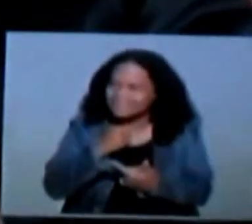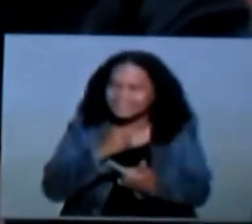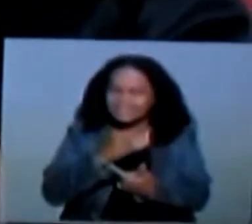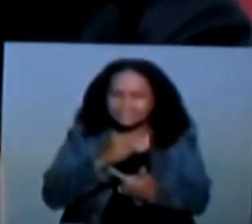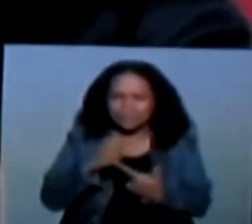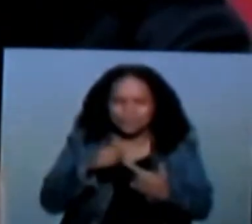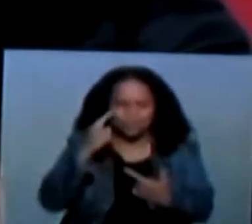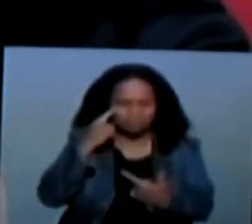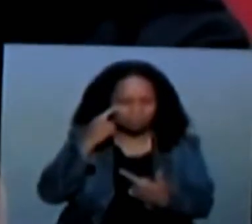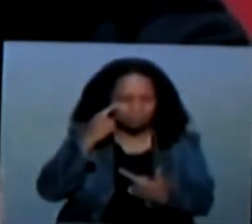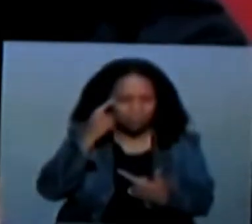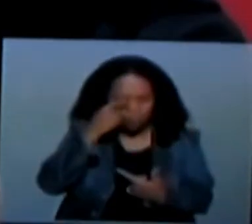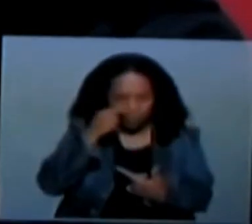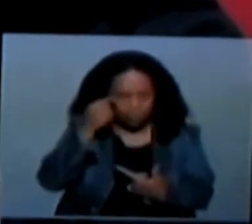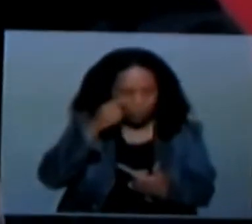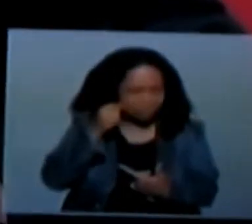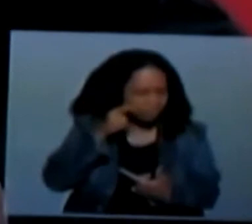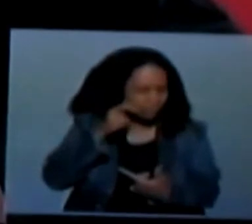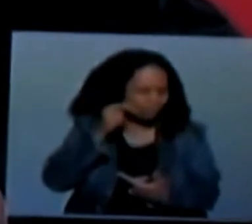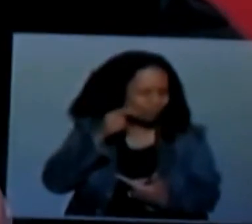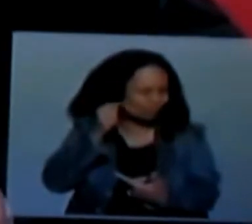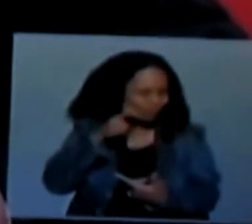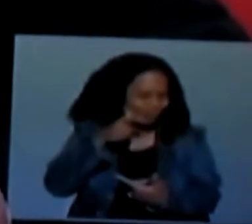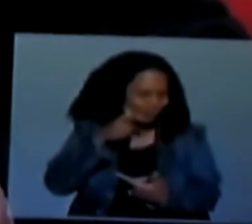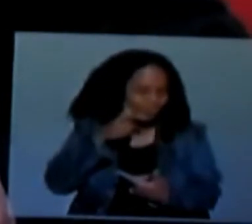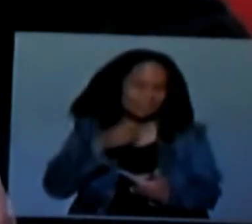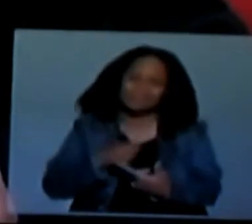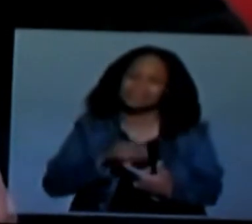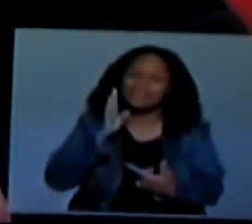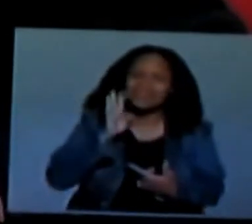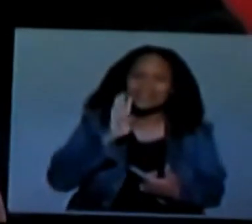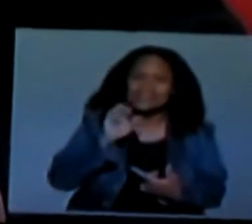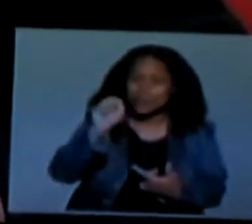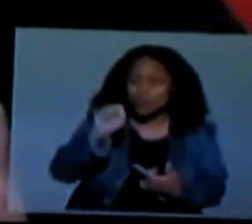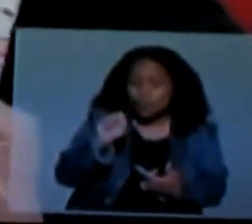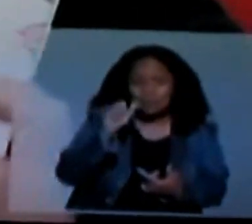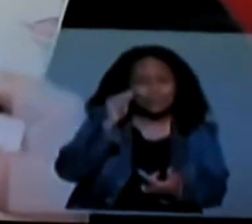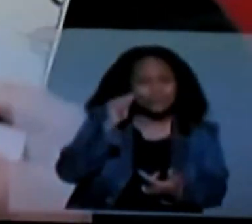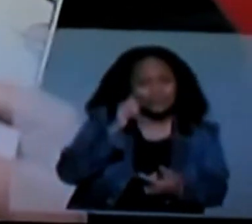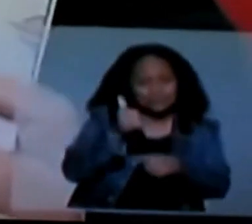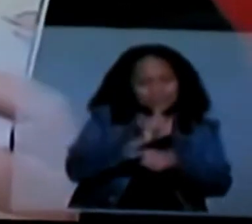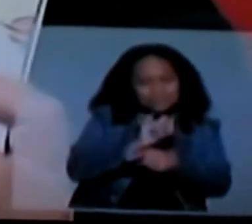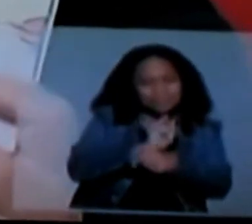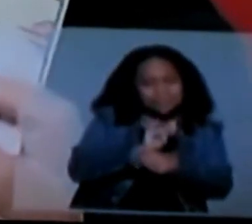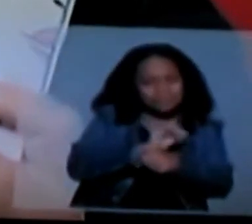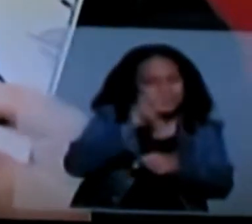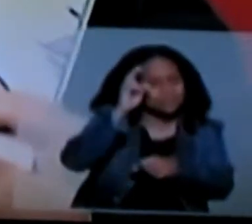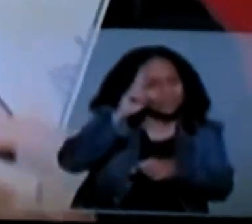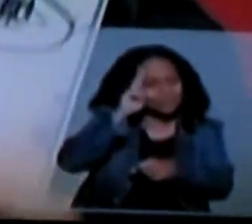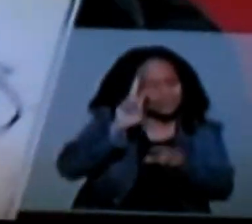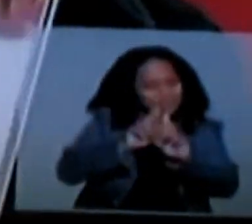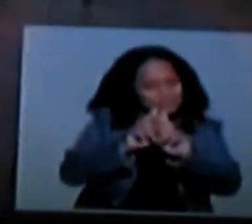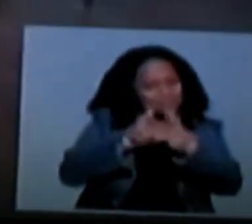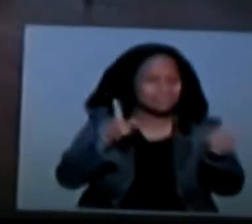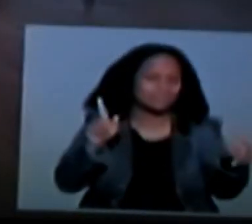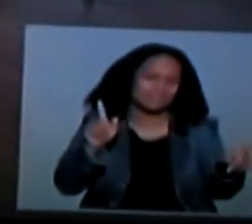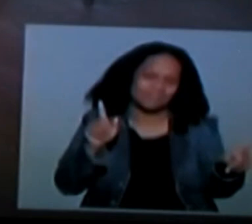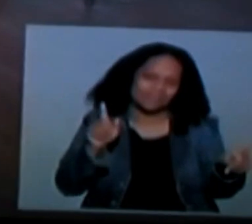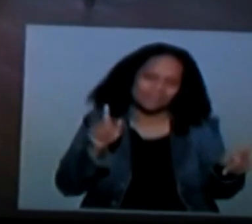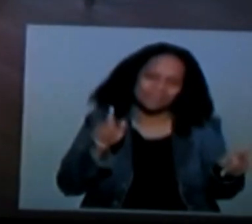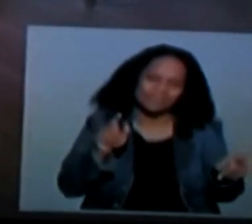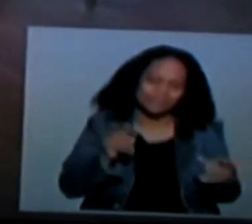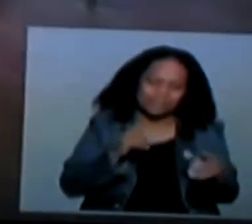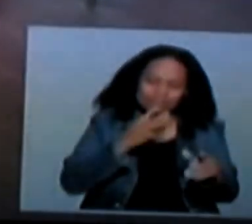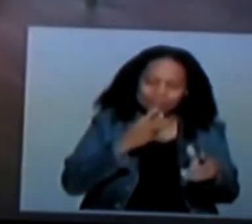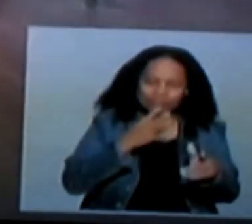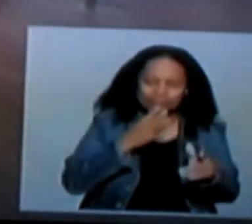Tati Machado que essa fez. Essa coisa de olho de gatinho, assim, com biquinho. Que é muito bacana. E são 8 blogueiras contando 8 histórias de blogueiras